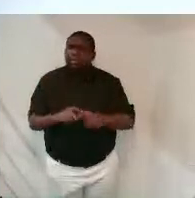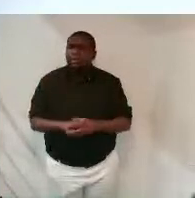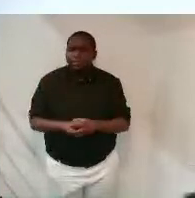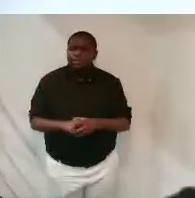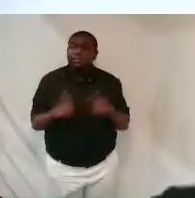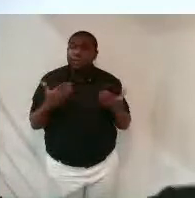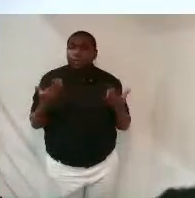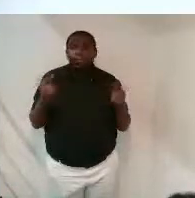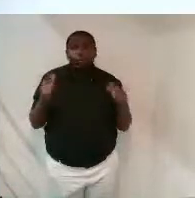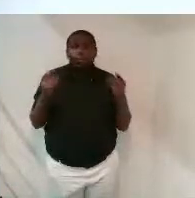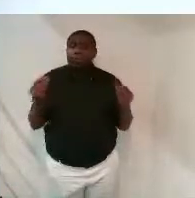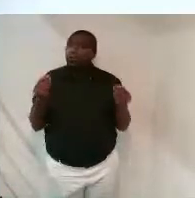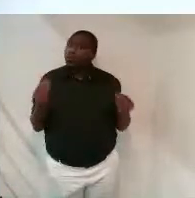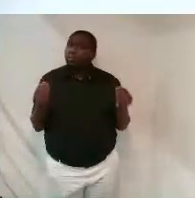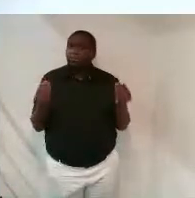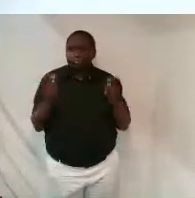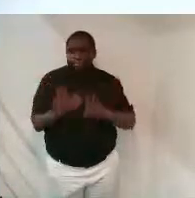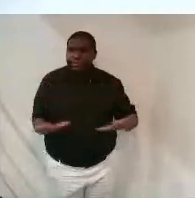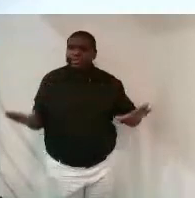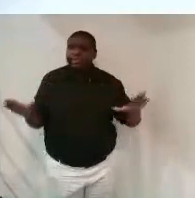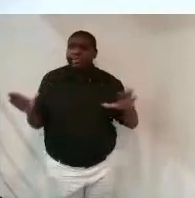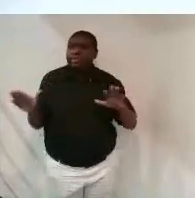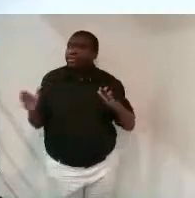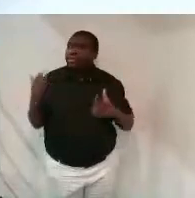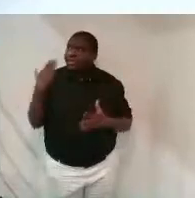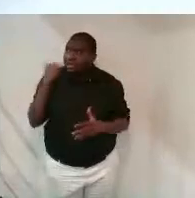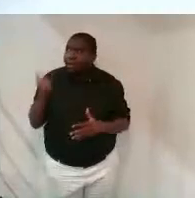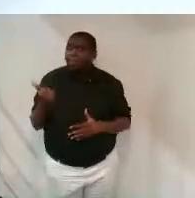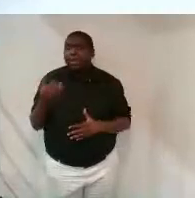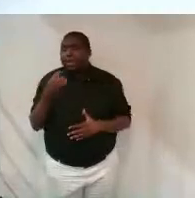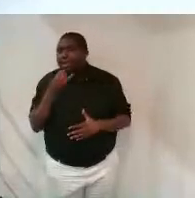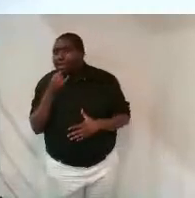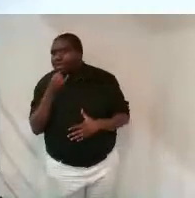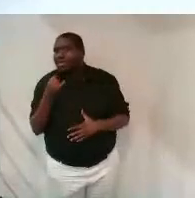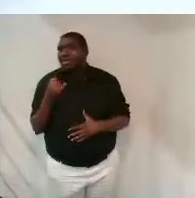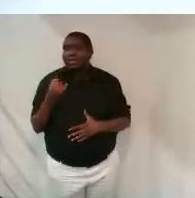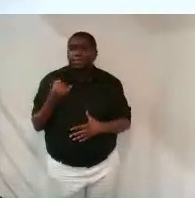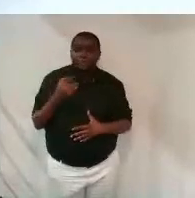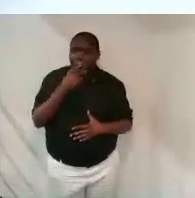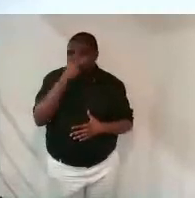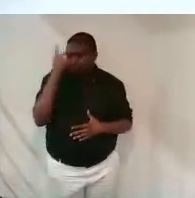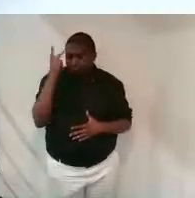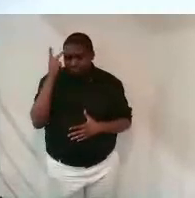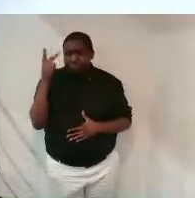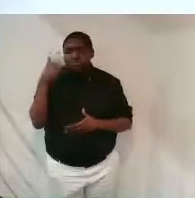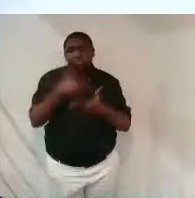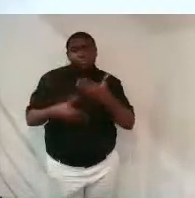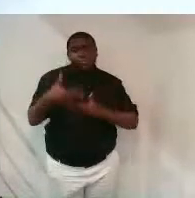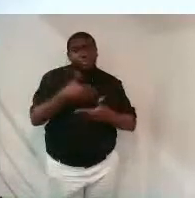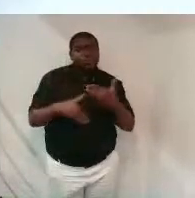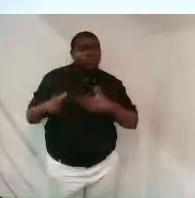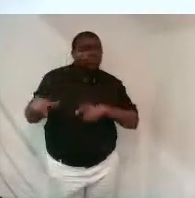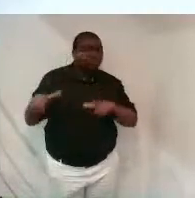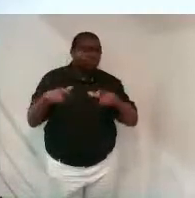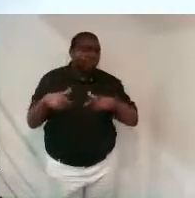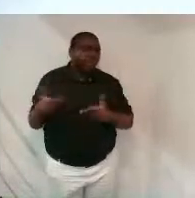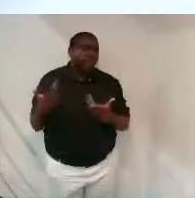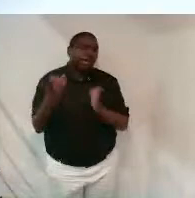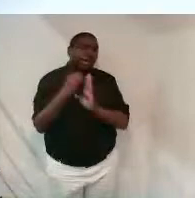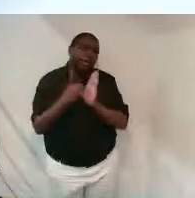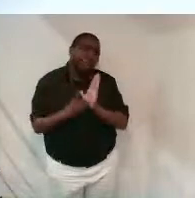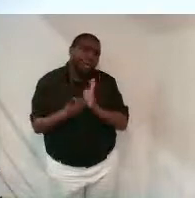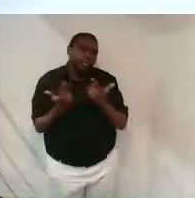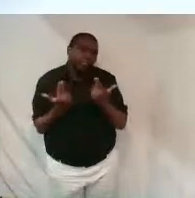há, dessa forma, como viabilizar um protagonismo das cooperativas como o decreto